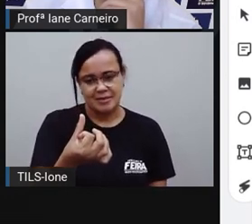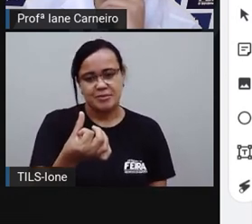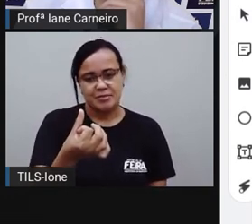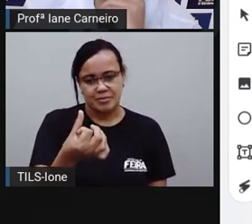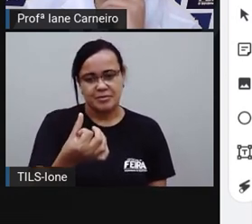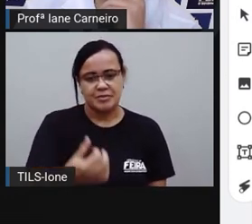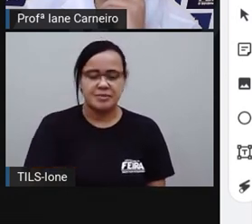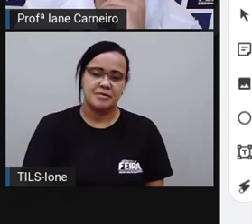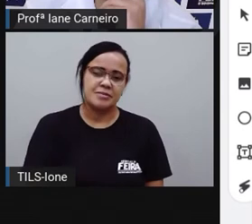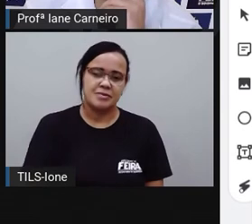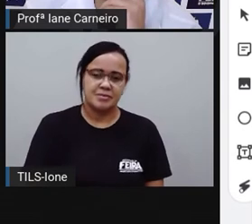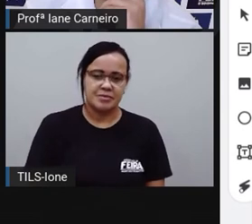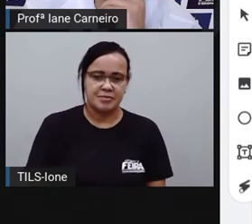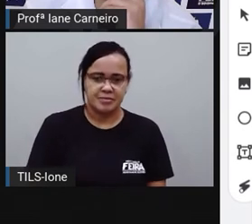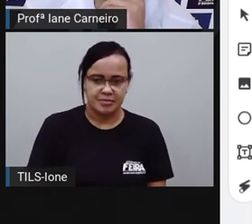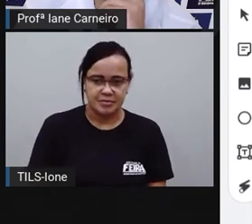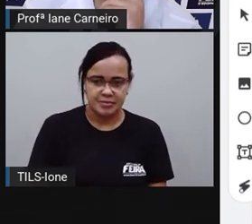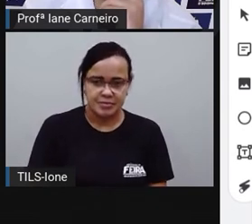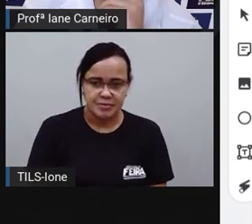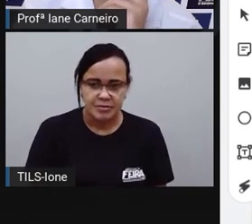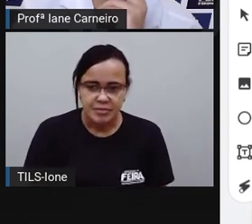Seis.